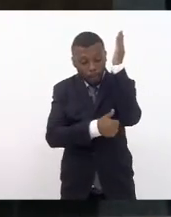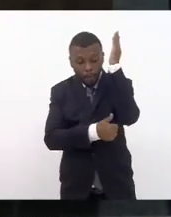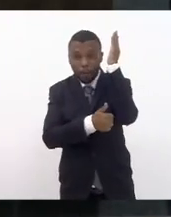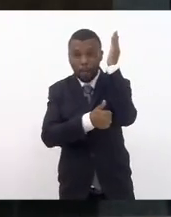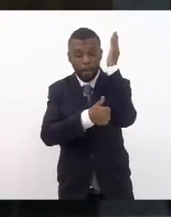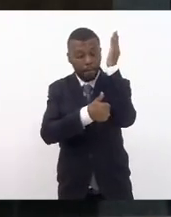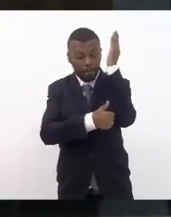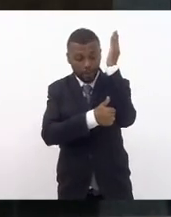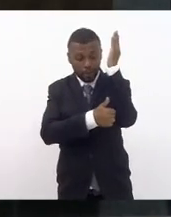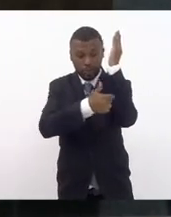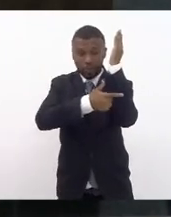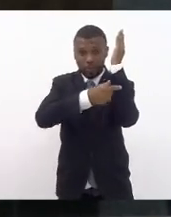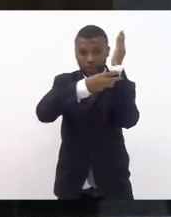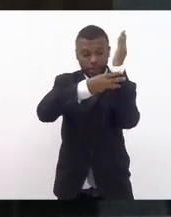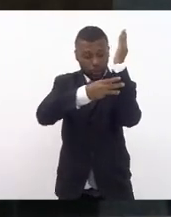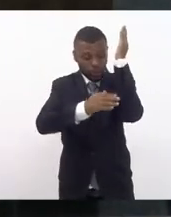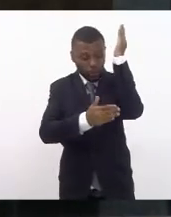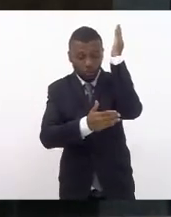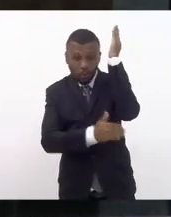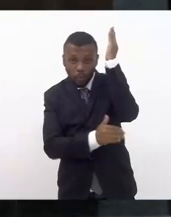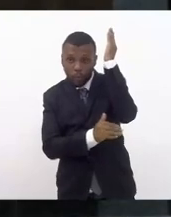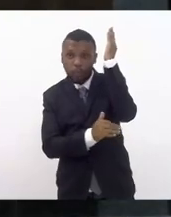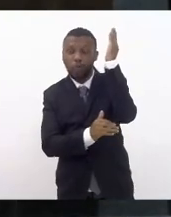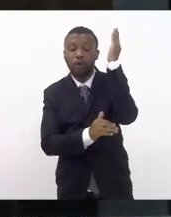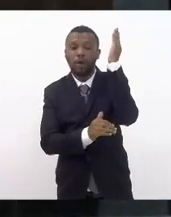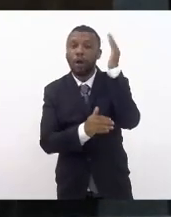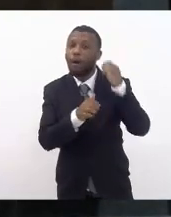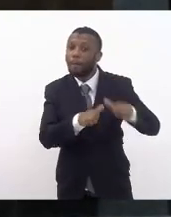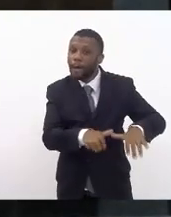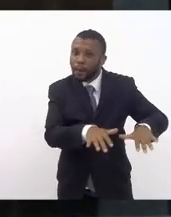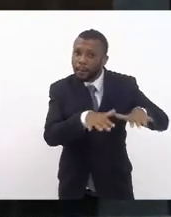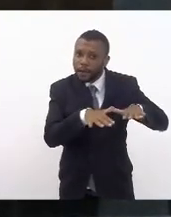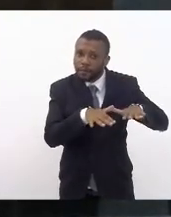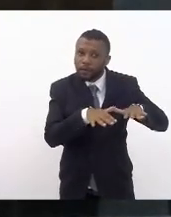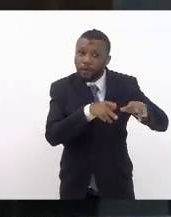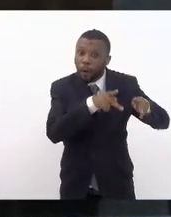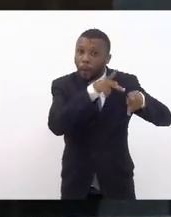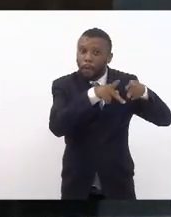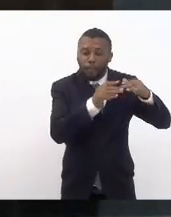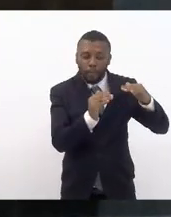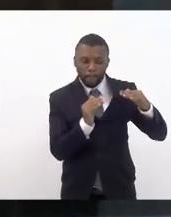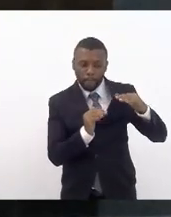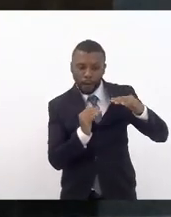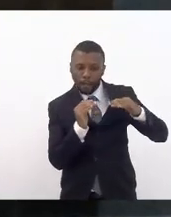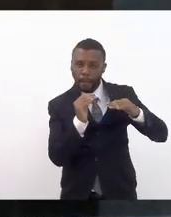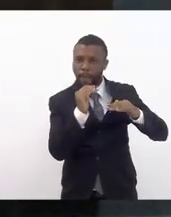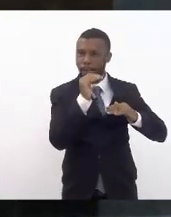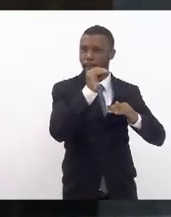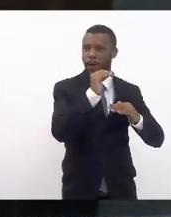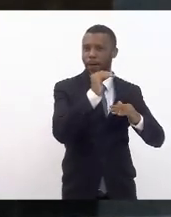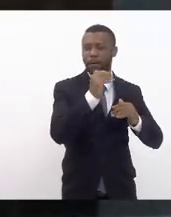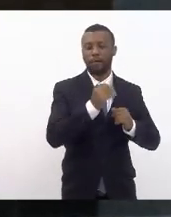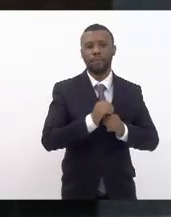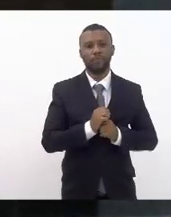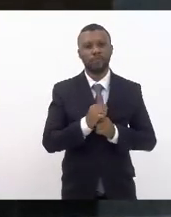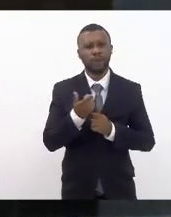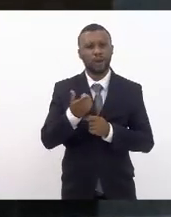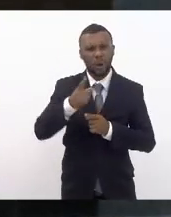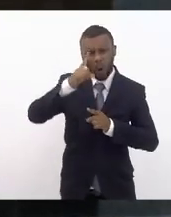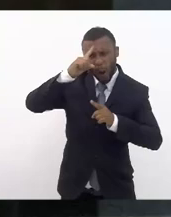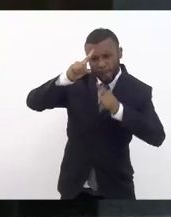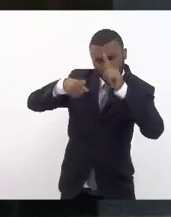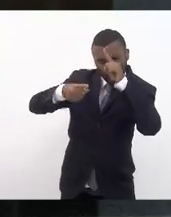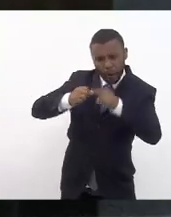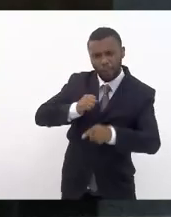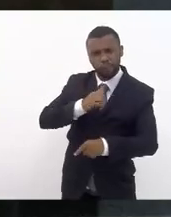povo. Não é o regime totalitário e autoritarismo de qualquer governo, de qualquer universidade. É